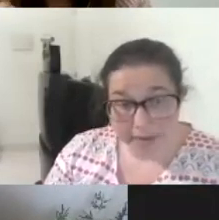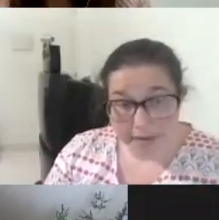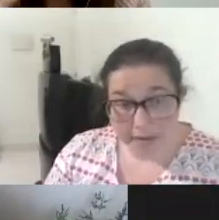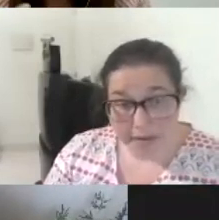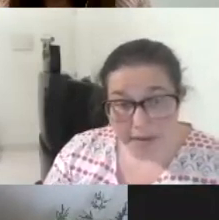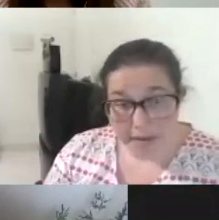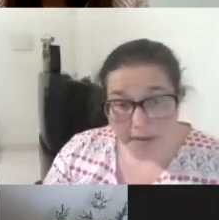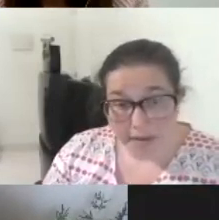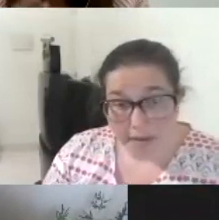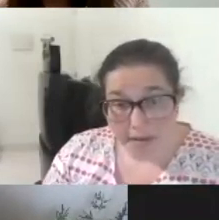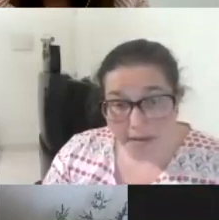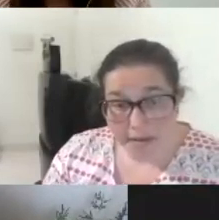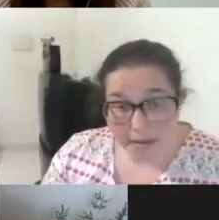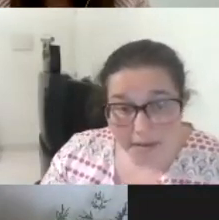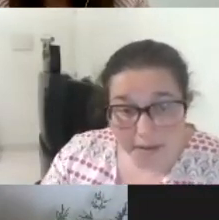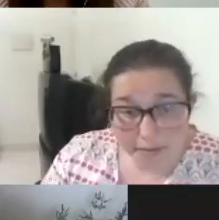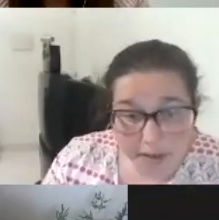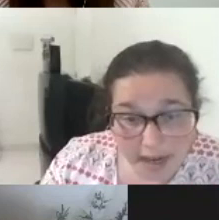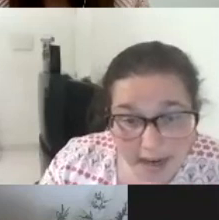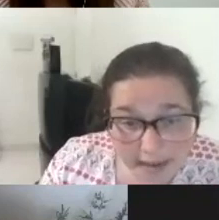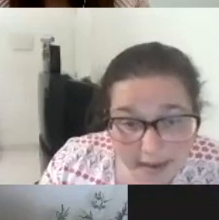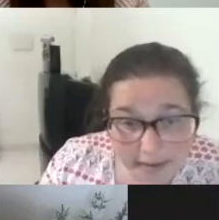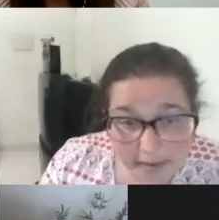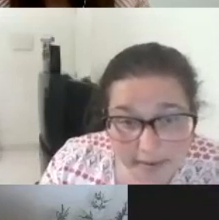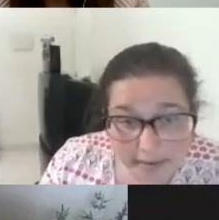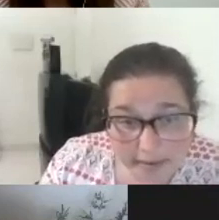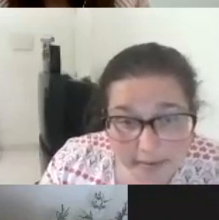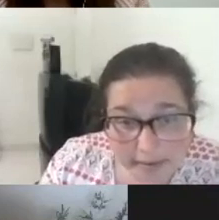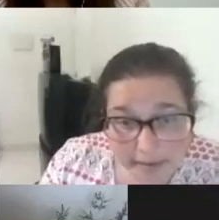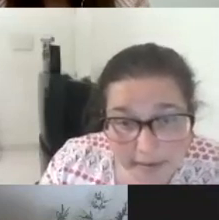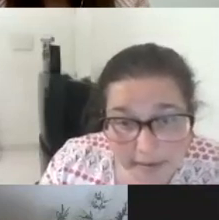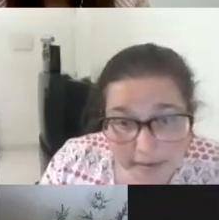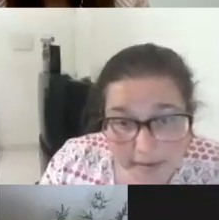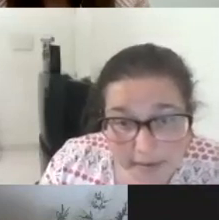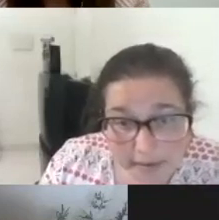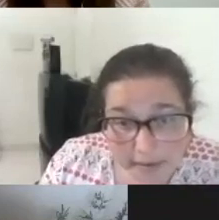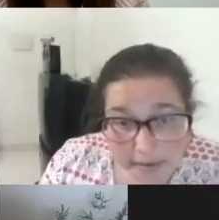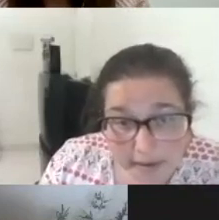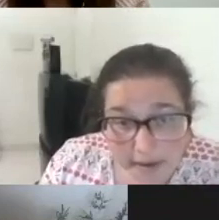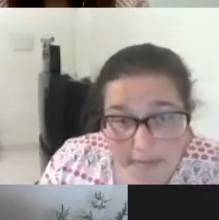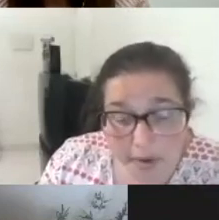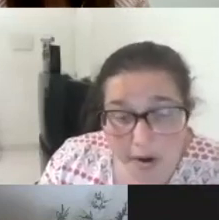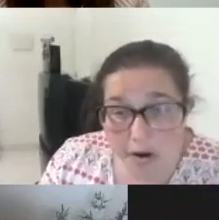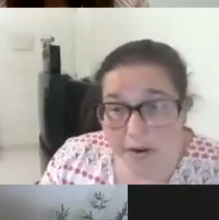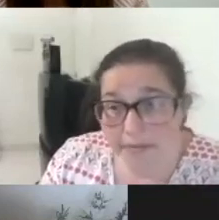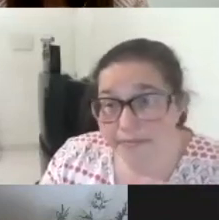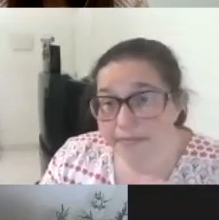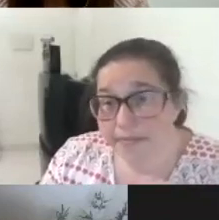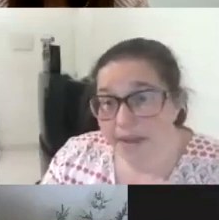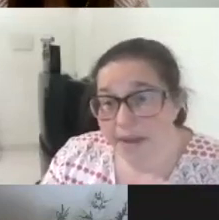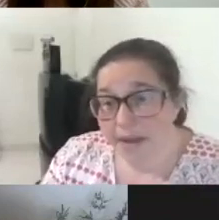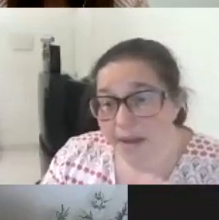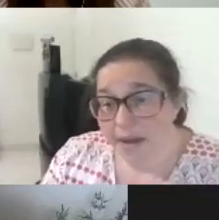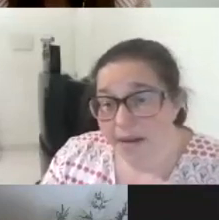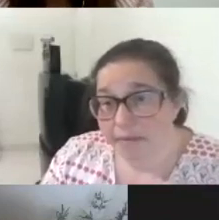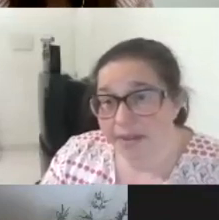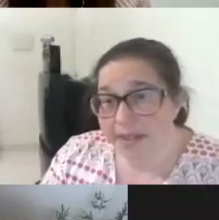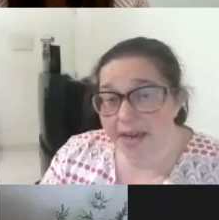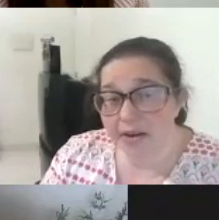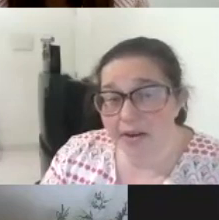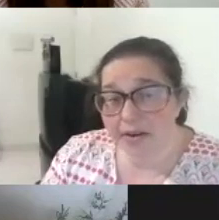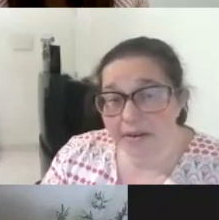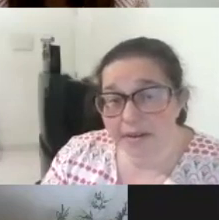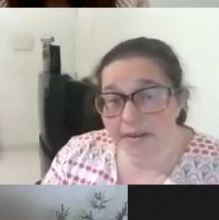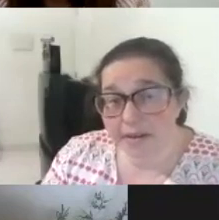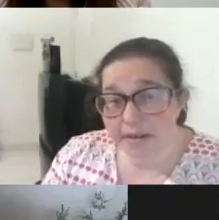uva, laranja, esses sucos não podem. Todos os refrigerantes. O refrigerante zero, eu sou bem permissiva, quem me conhece, mas não